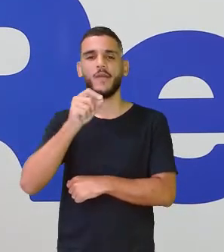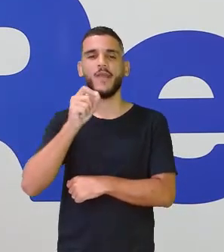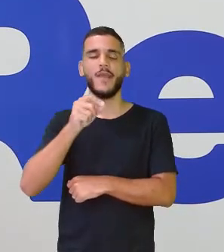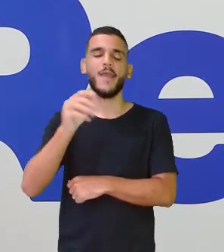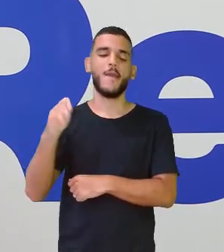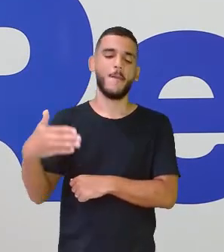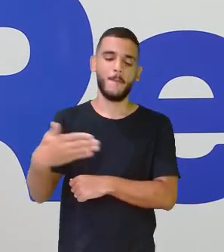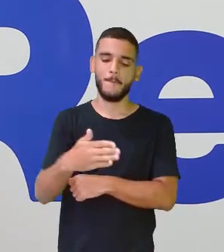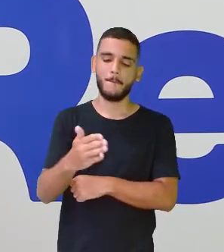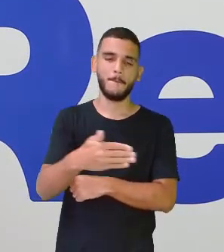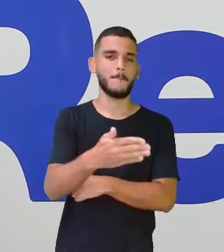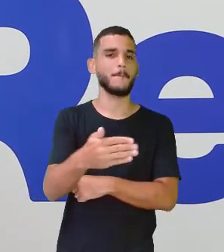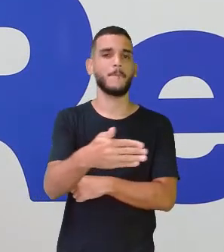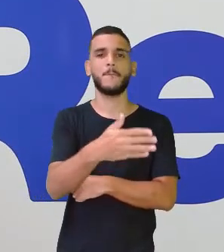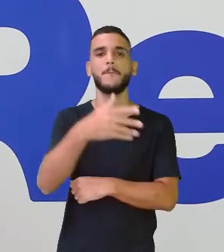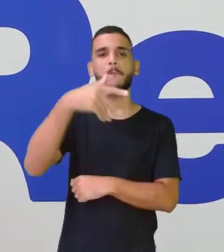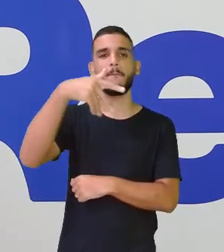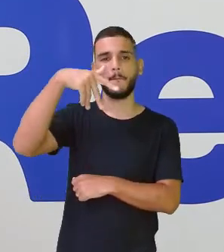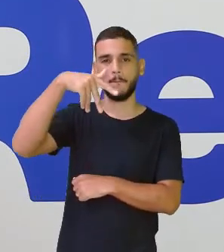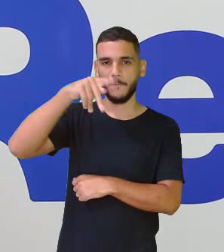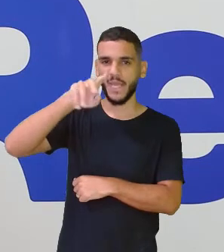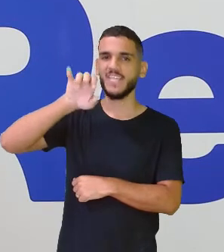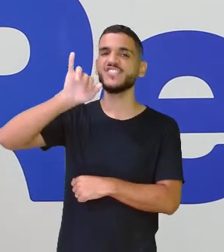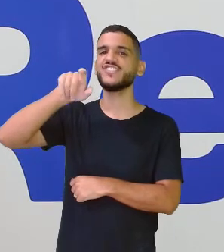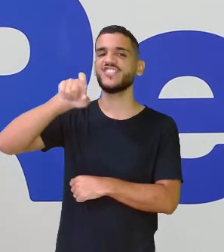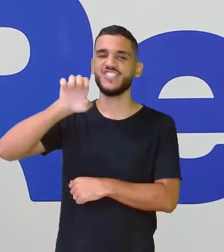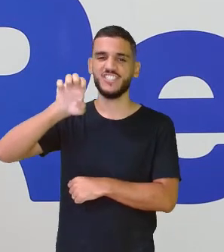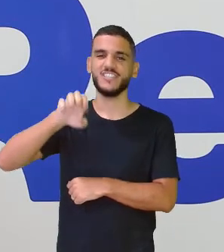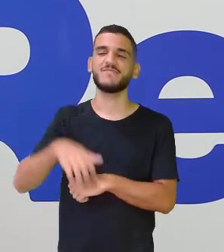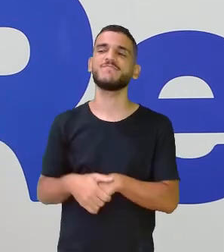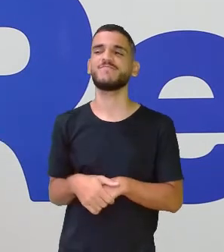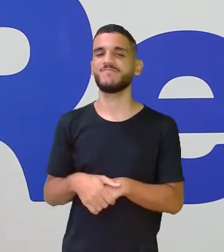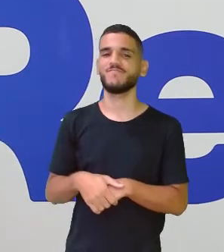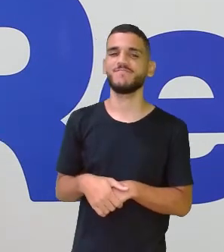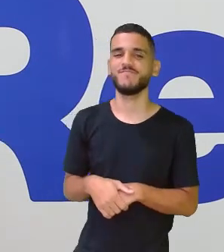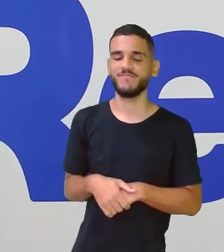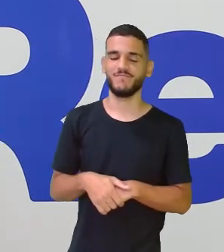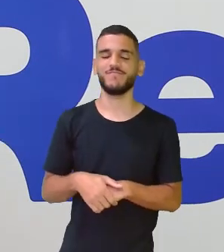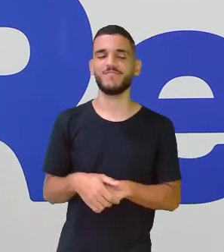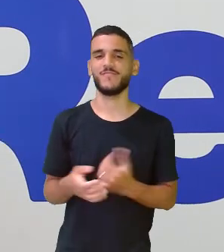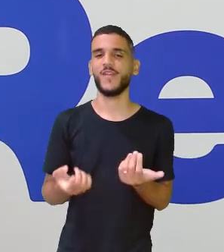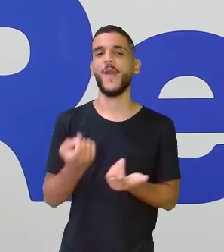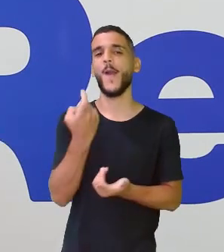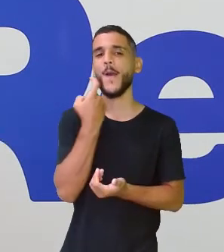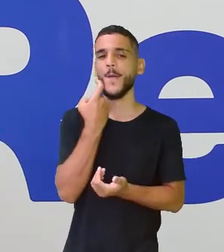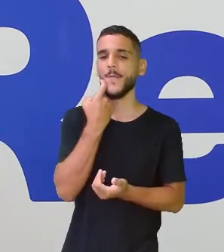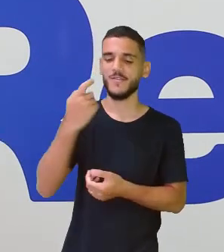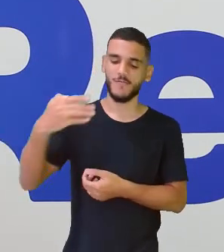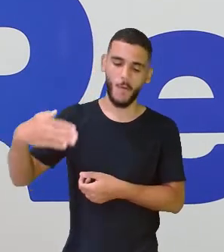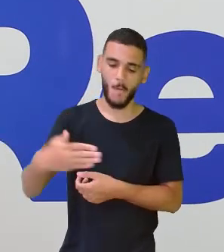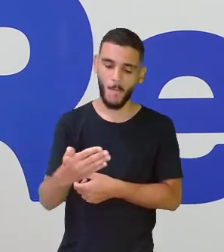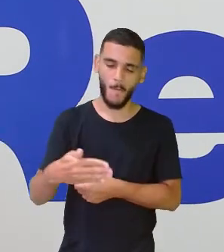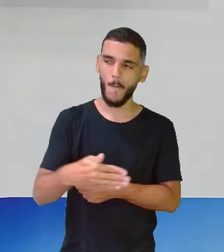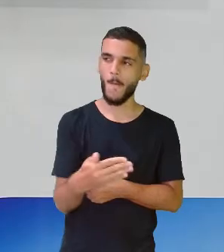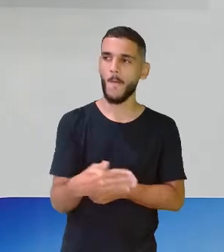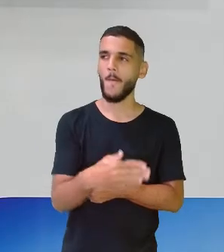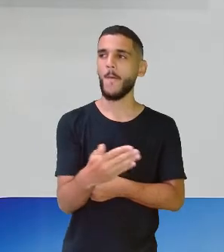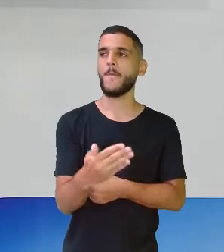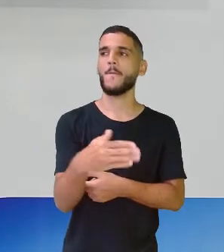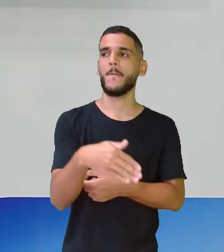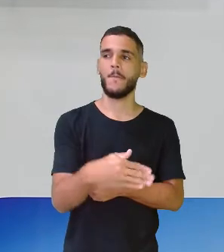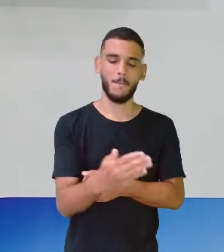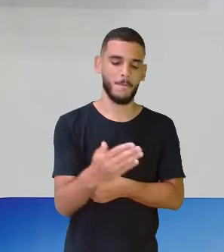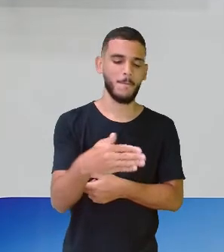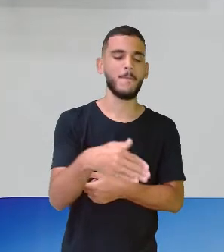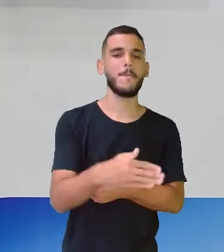que foi o peixão, Mauricéia. O peixão, será? Na verdade, olha ele aí, ele